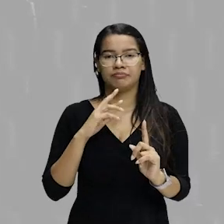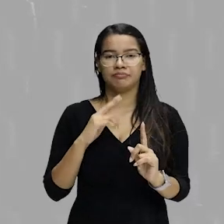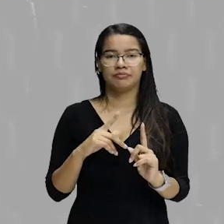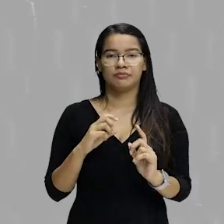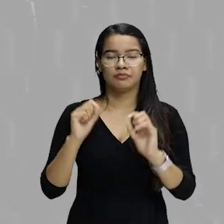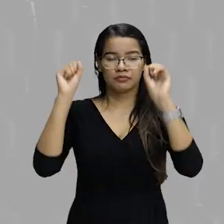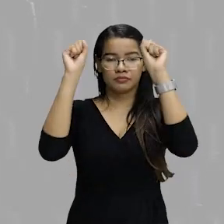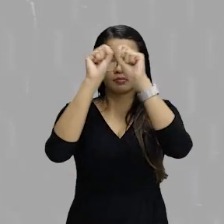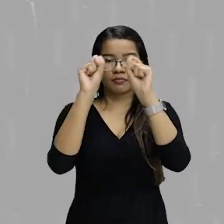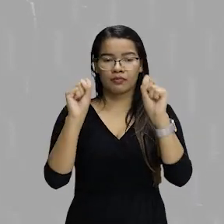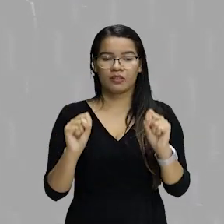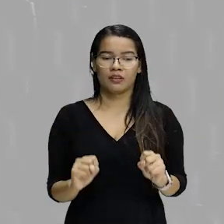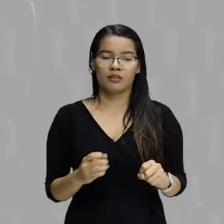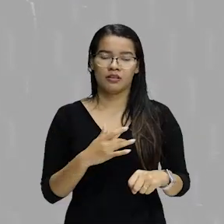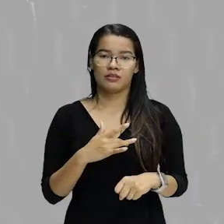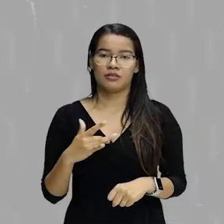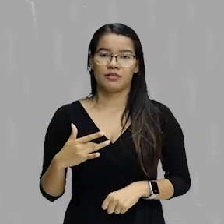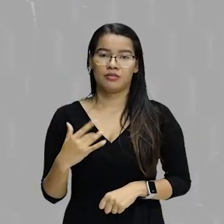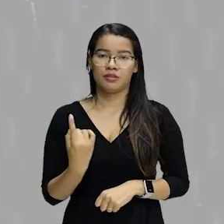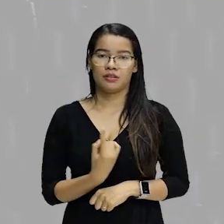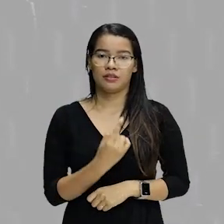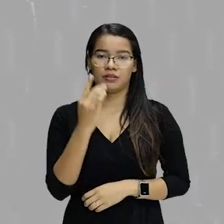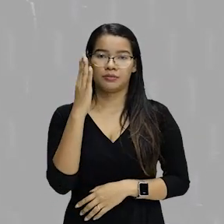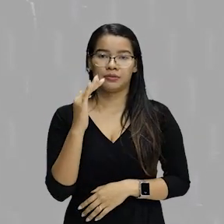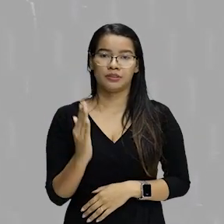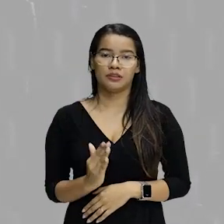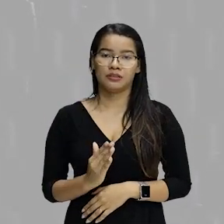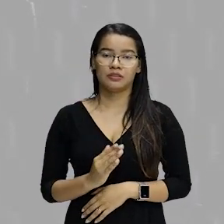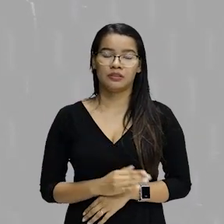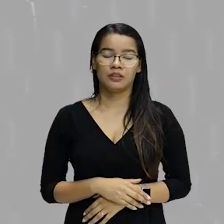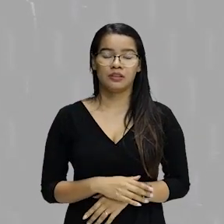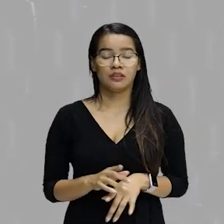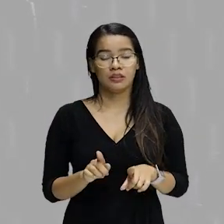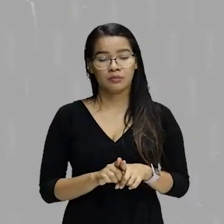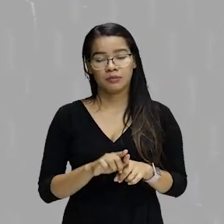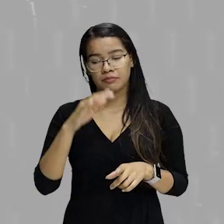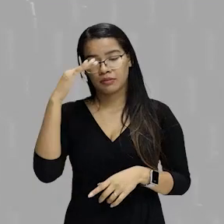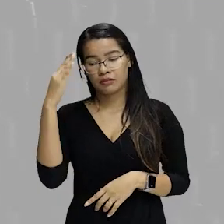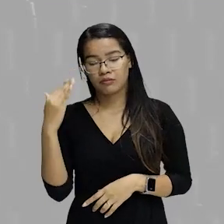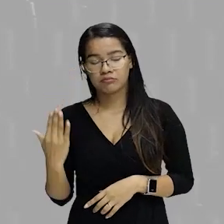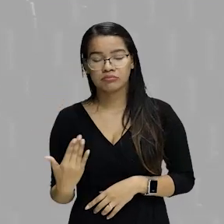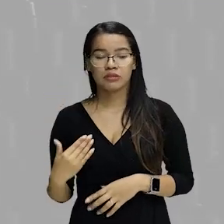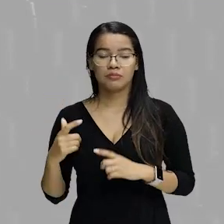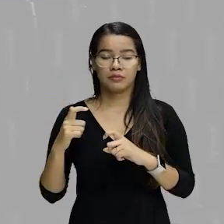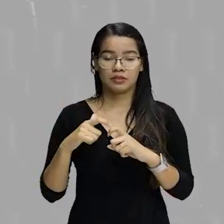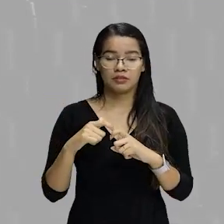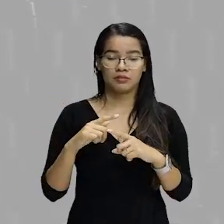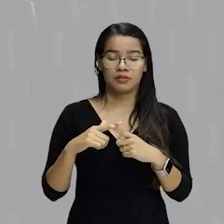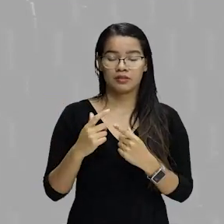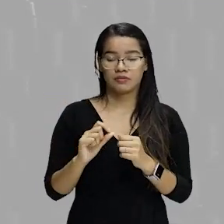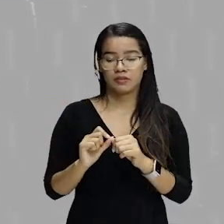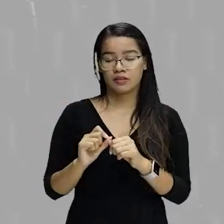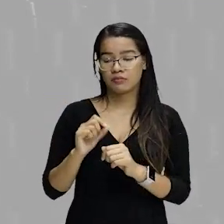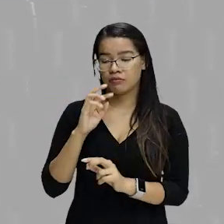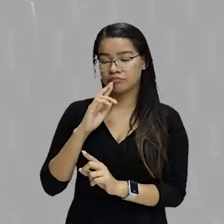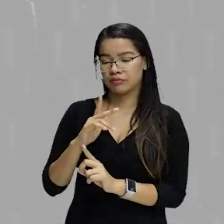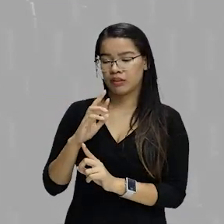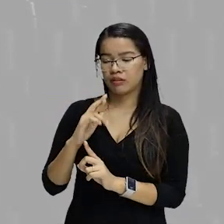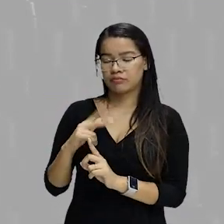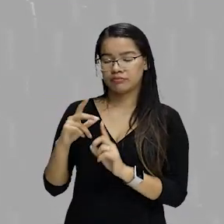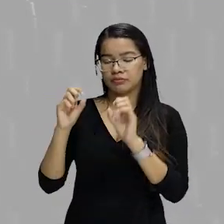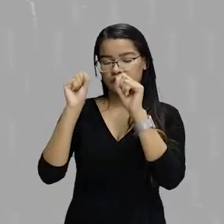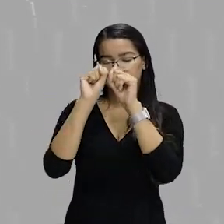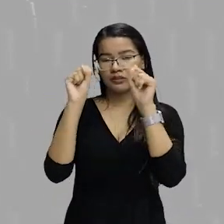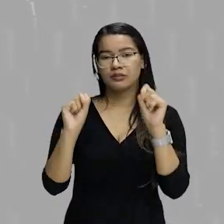critica o sistema de saúde do Brasil, tá? Elogia a medicina, mas faz uma crítica ao sistema